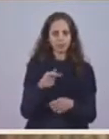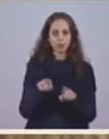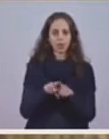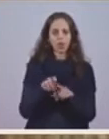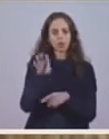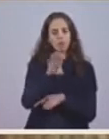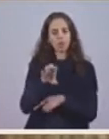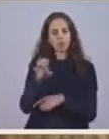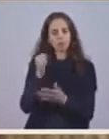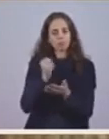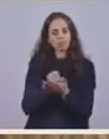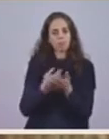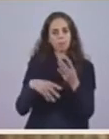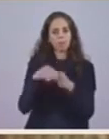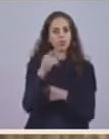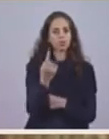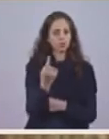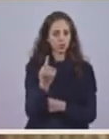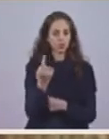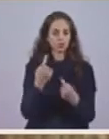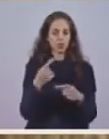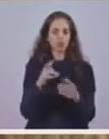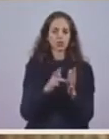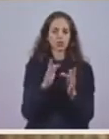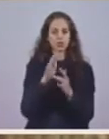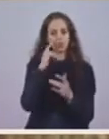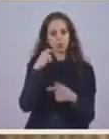sinal, de mais um sinal que Jesus dá.